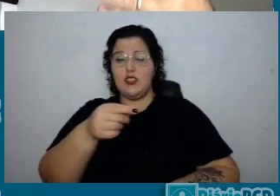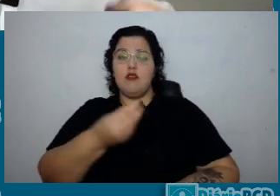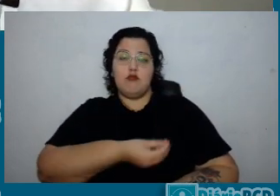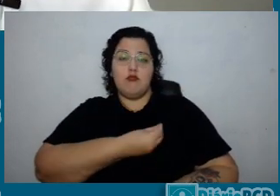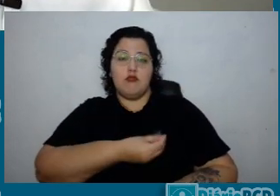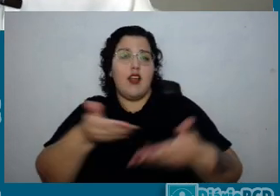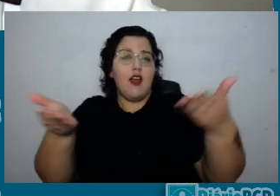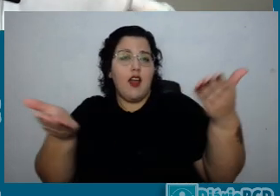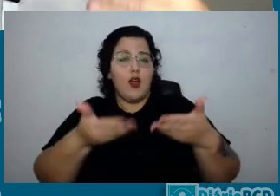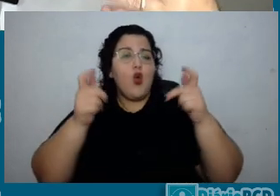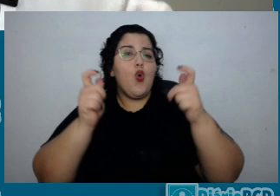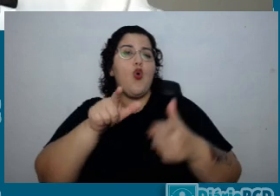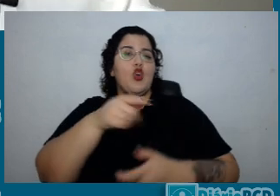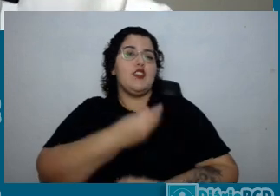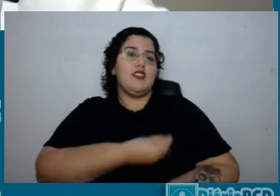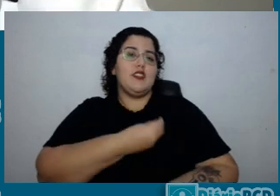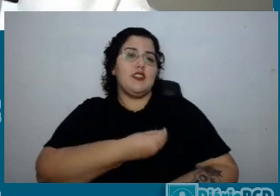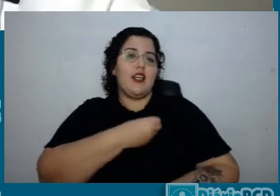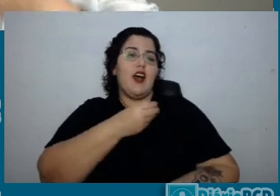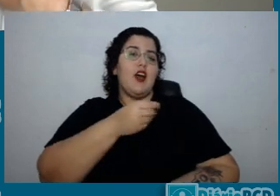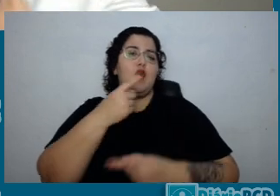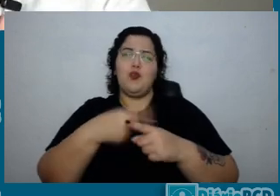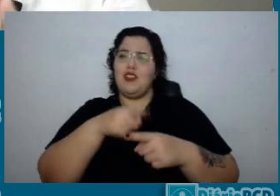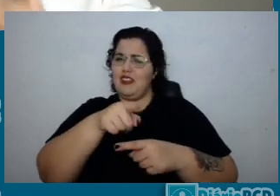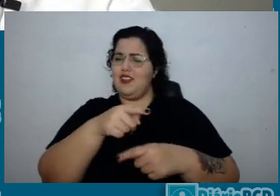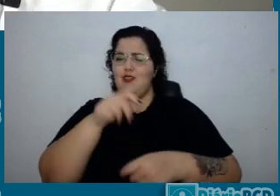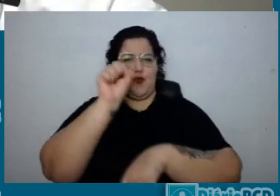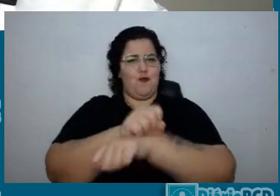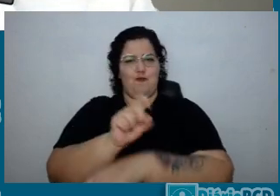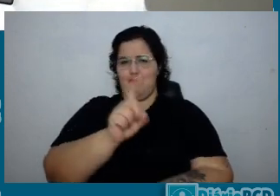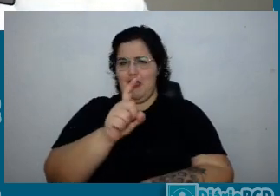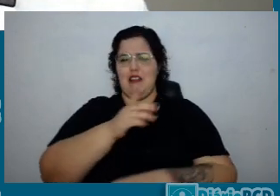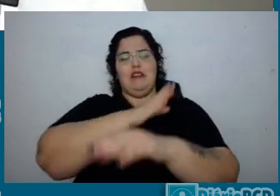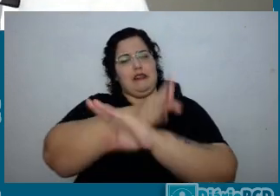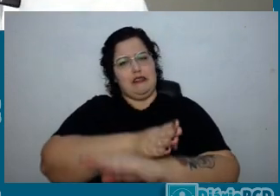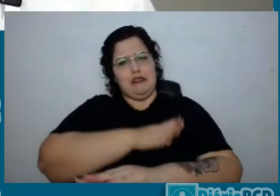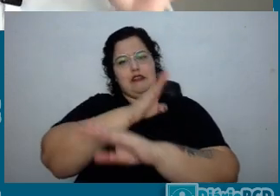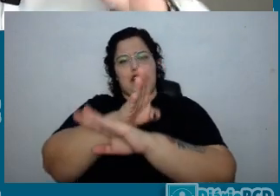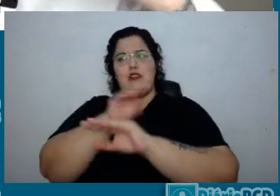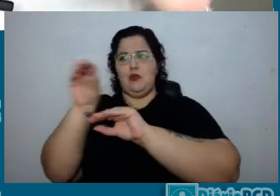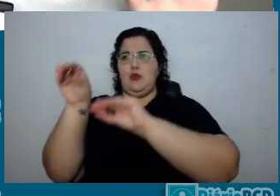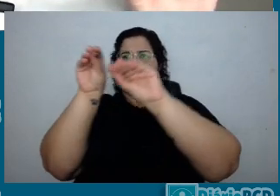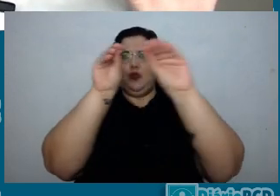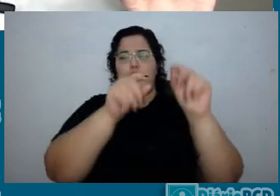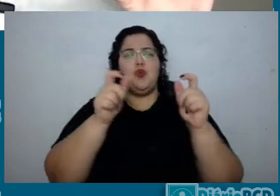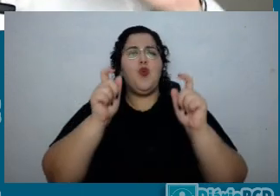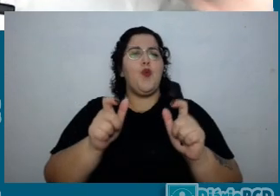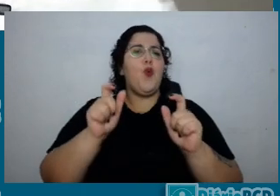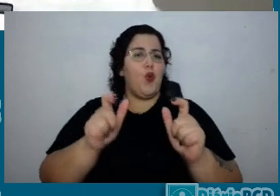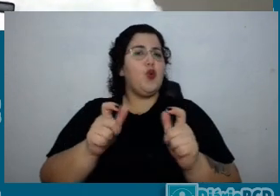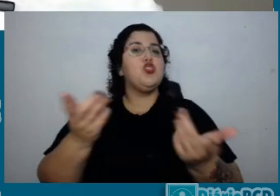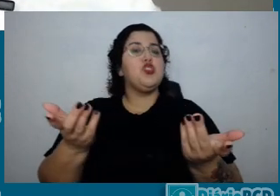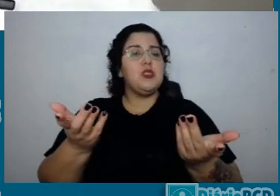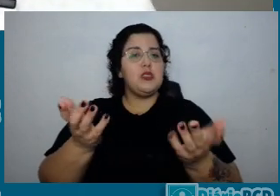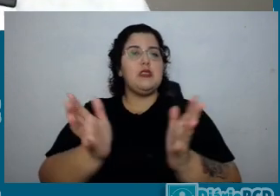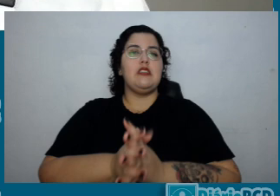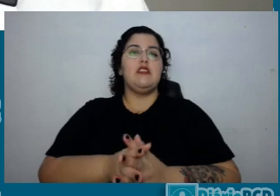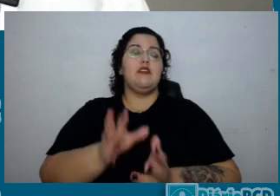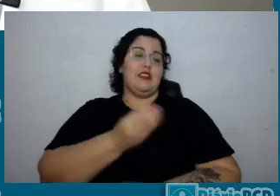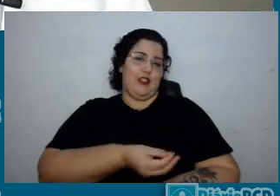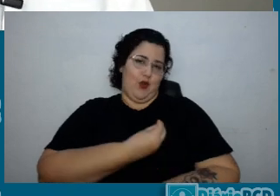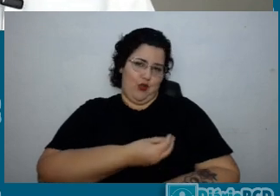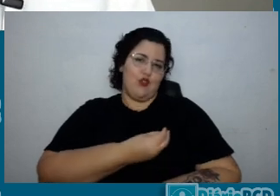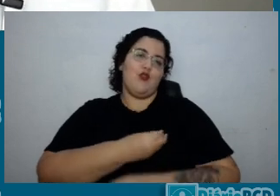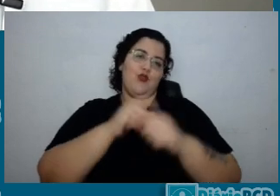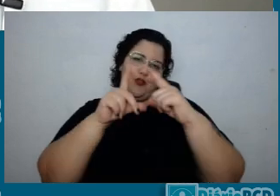que cidade, em que estado brasileiro? Porque você não para, secretária. Sem pensar, hein? Responde sem pensar, hein?